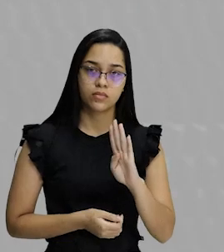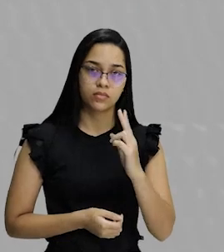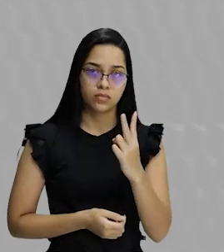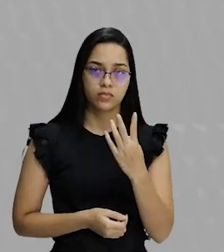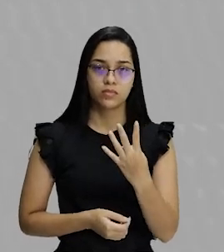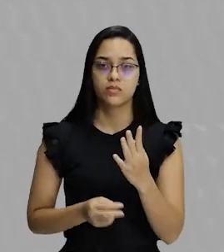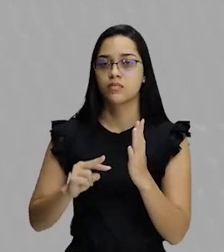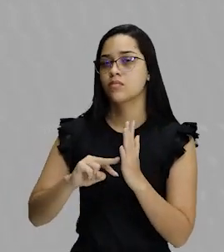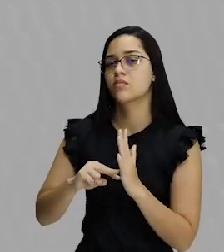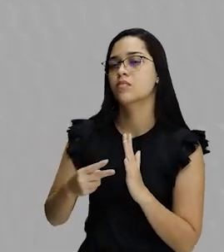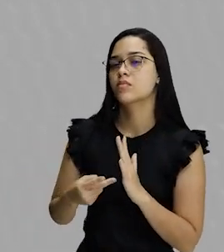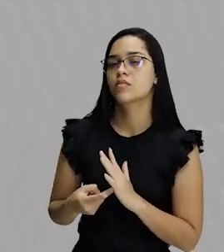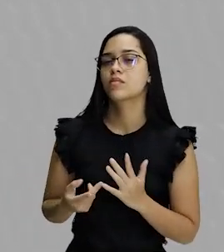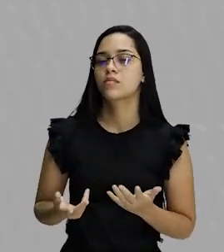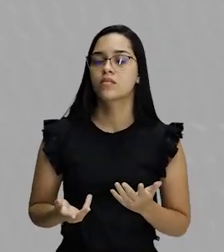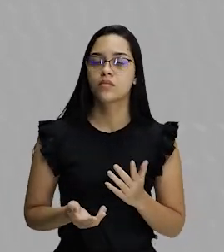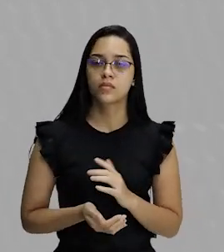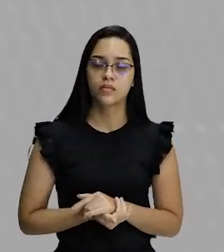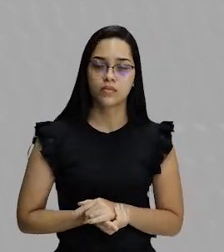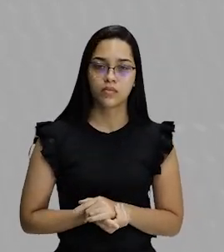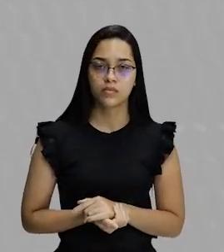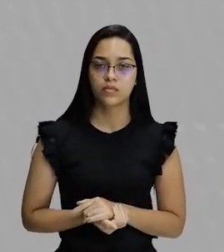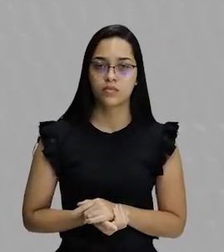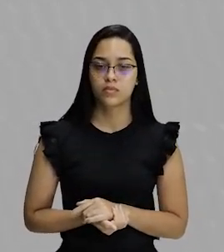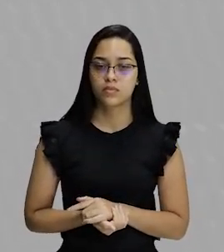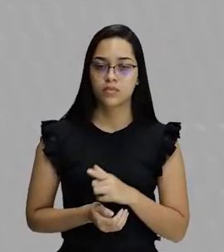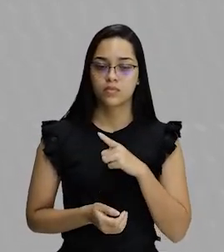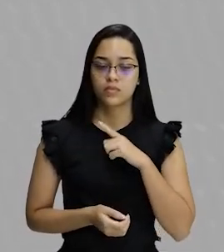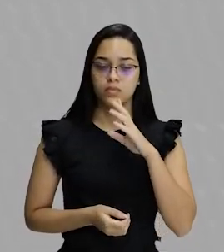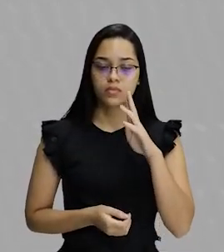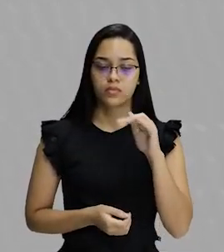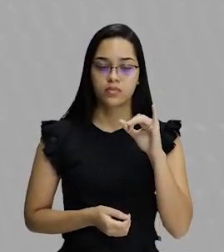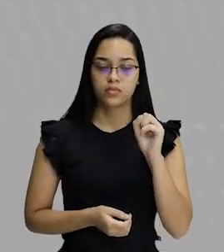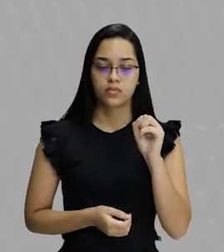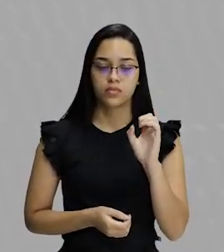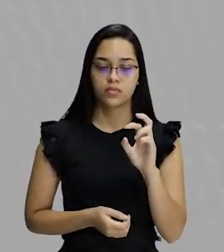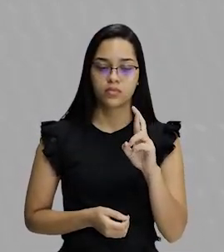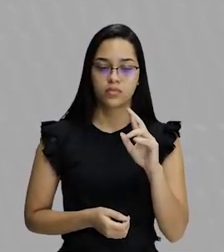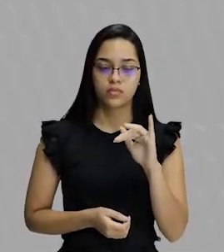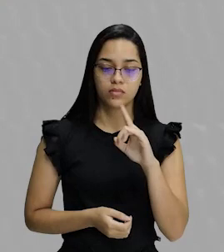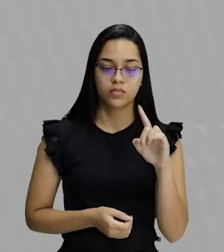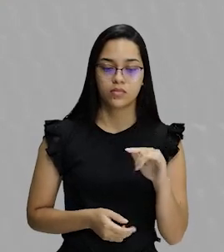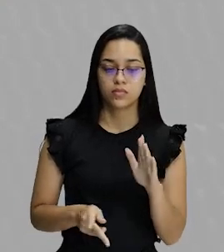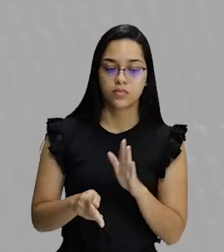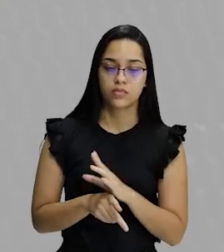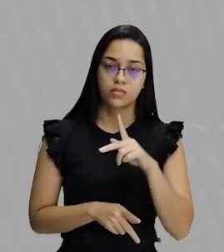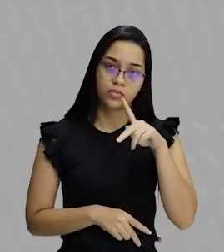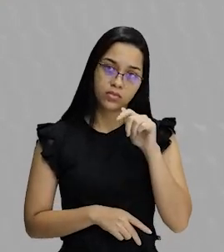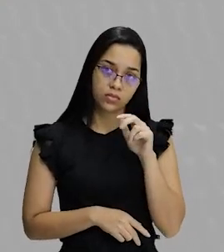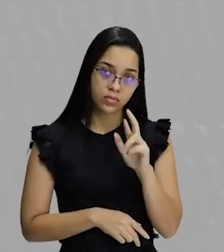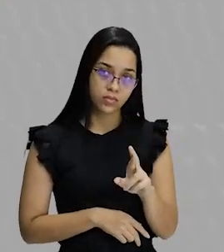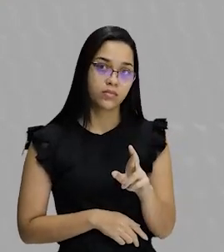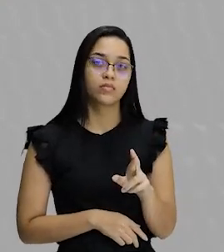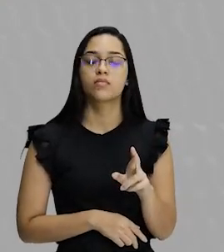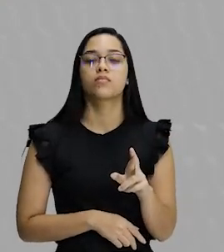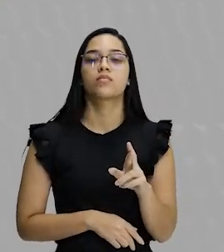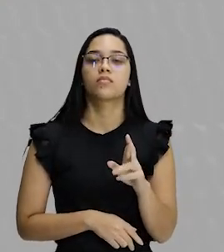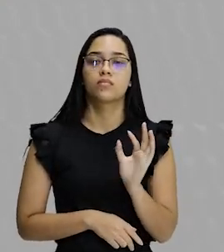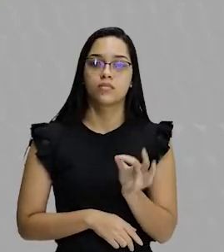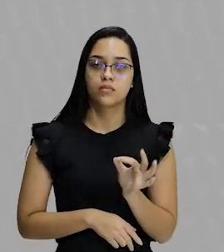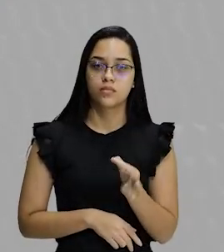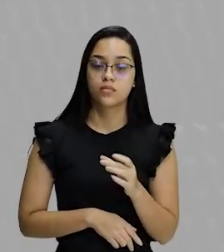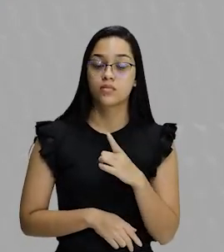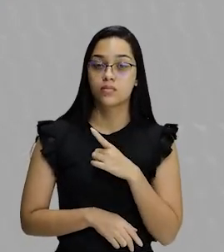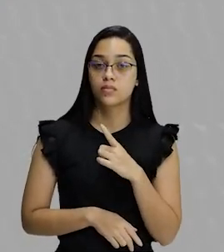B24. O que é o B24? É a bissetriz dos quadrantes pares. Tá? Bissetriz